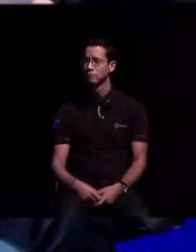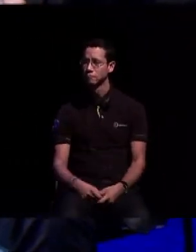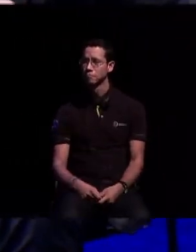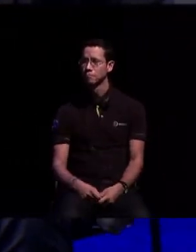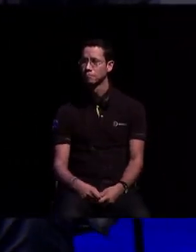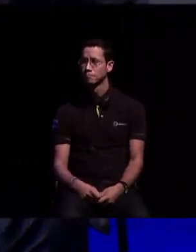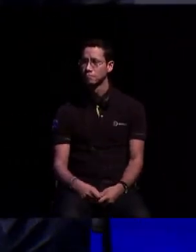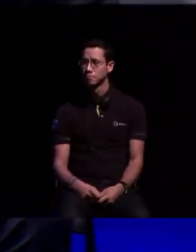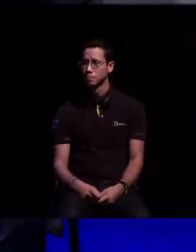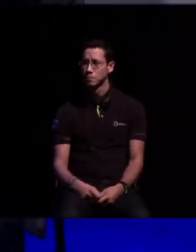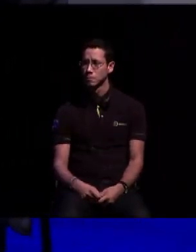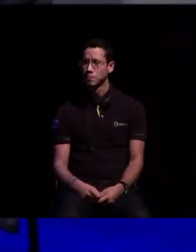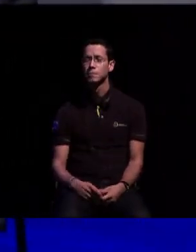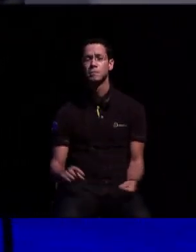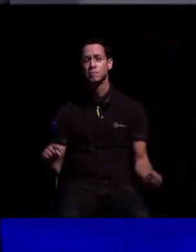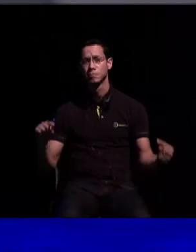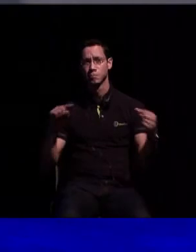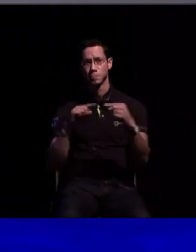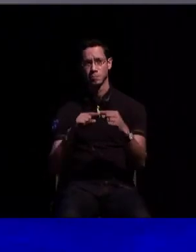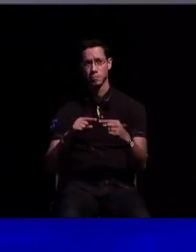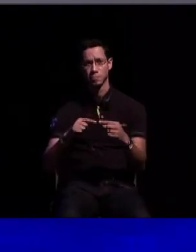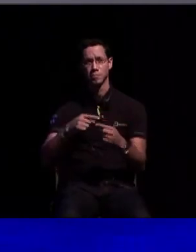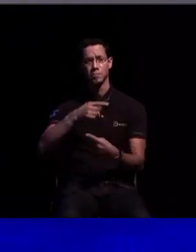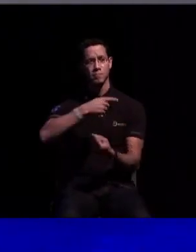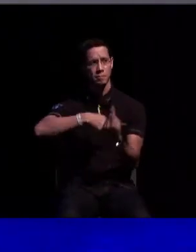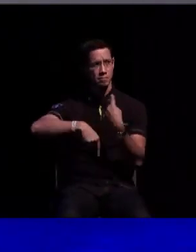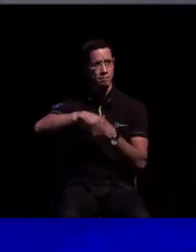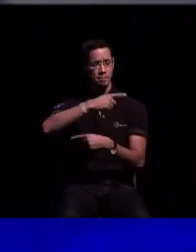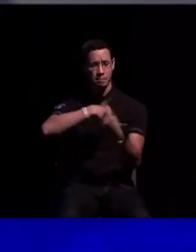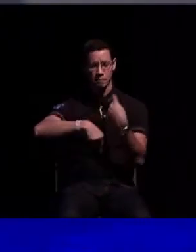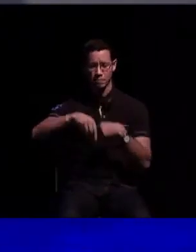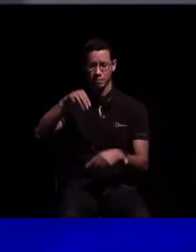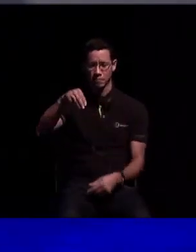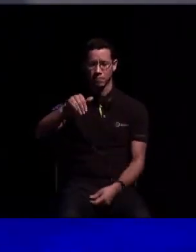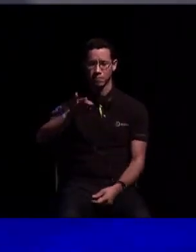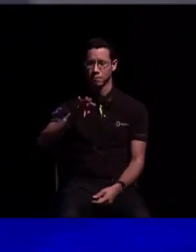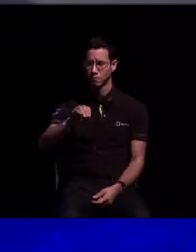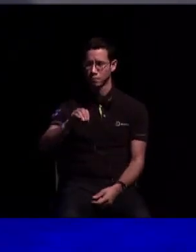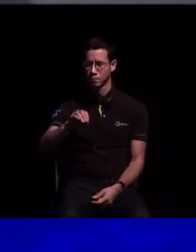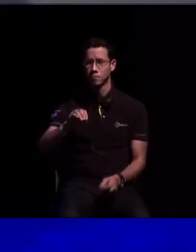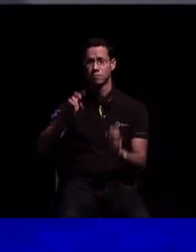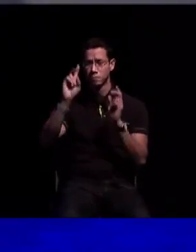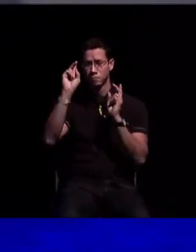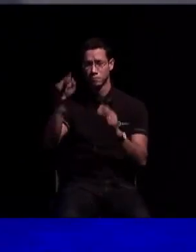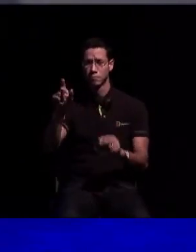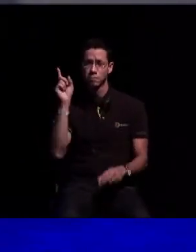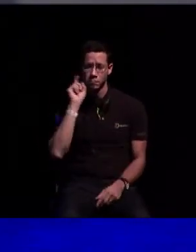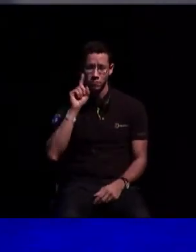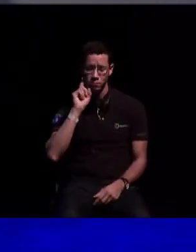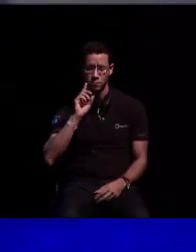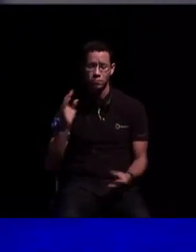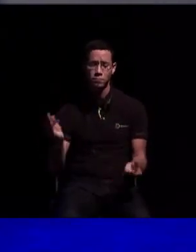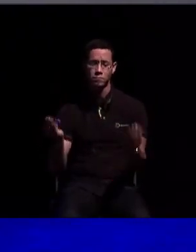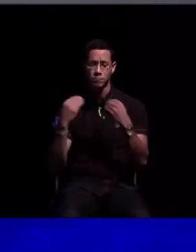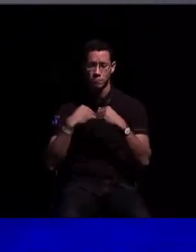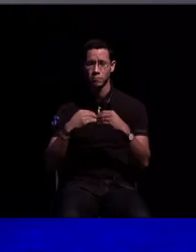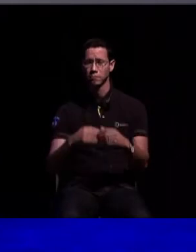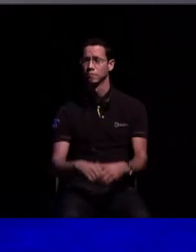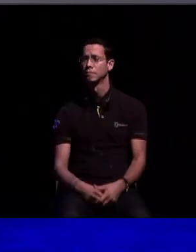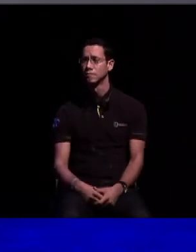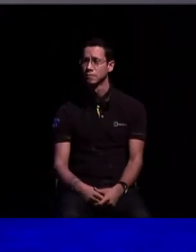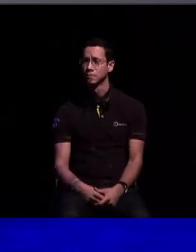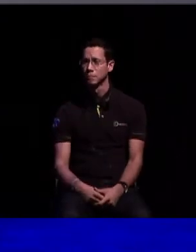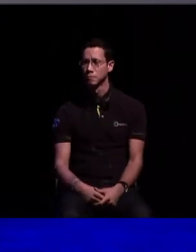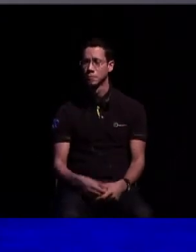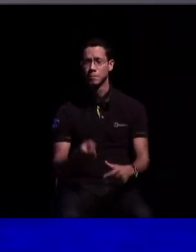interpretou essa relação do mito brasileiro do mesmo modo que um americano incorporaria, né? Porque aí é um mito